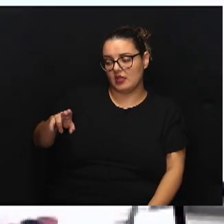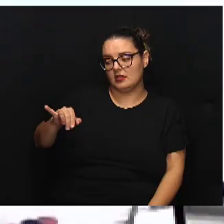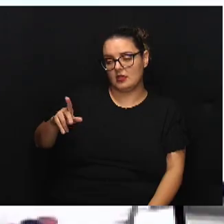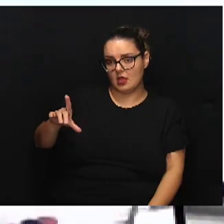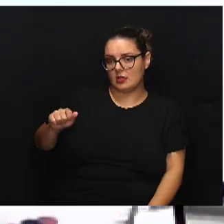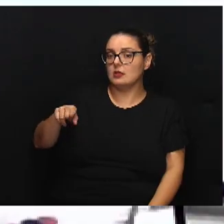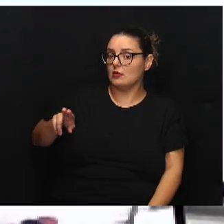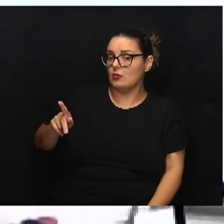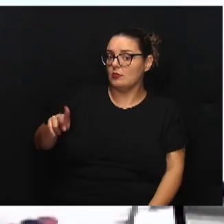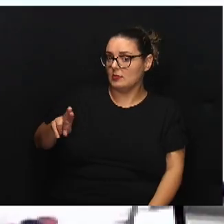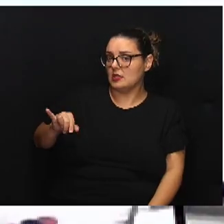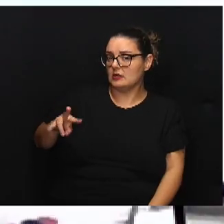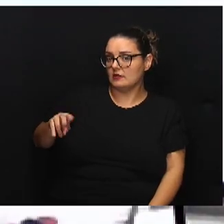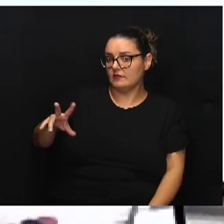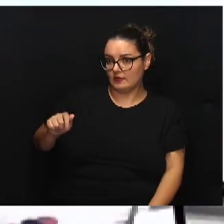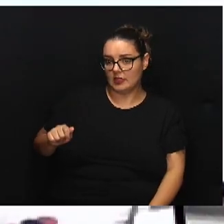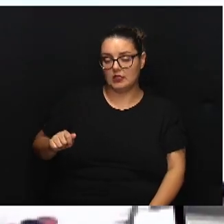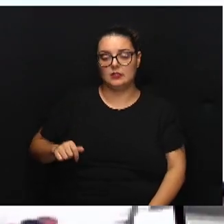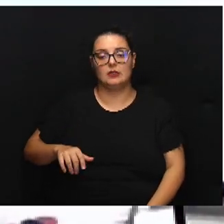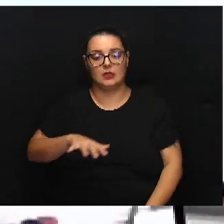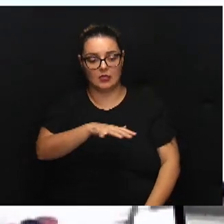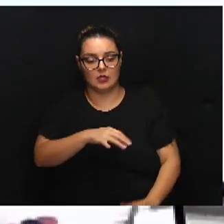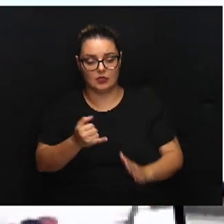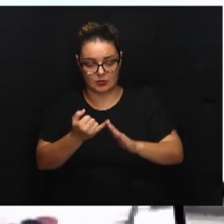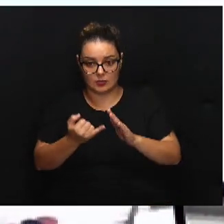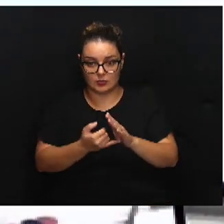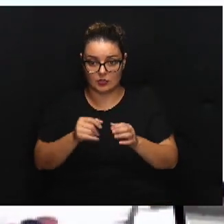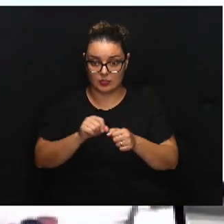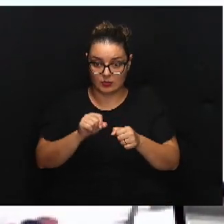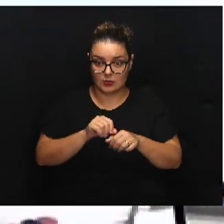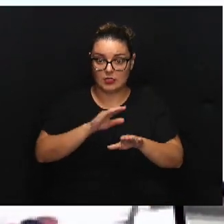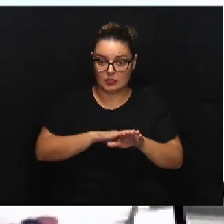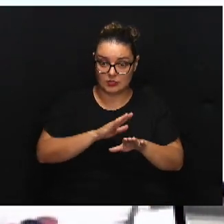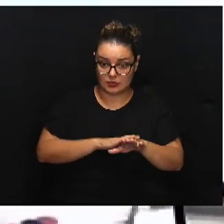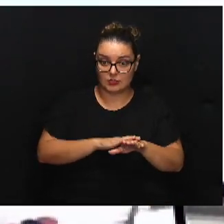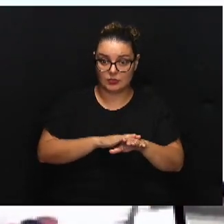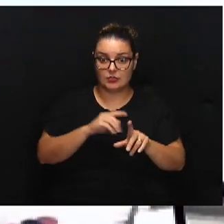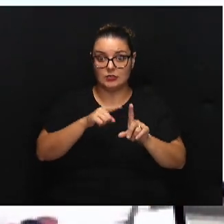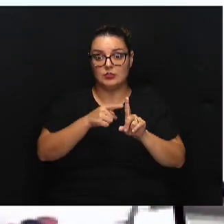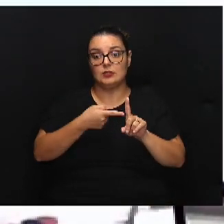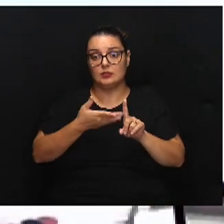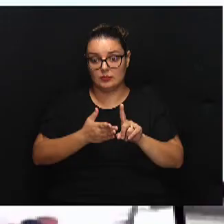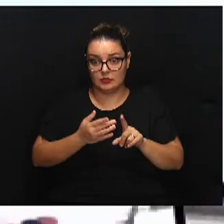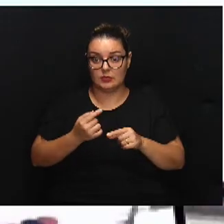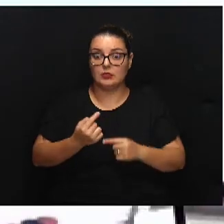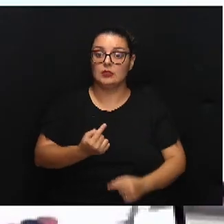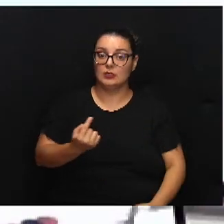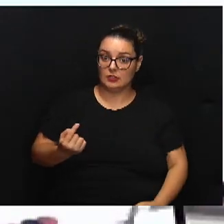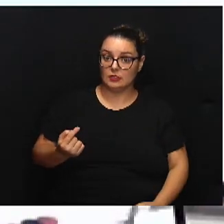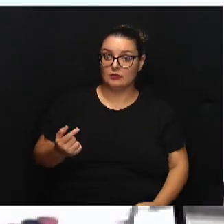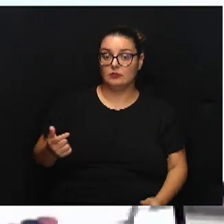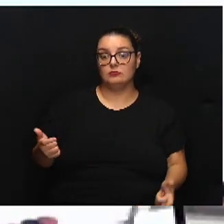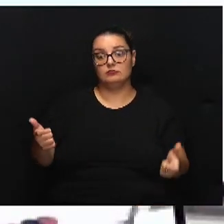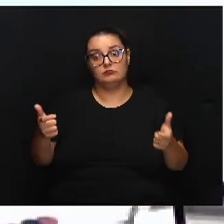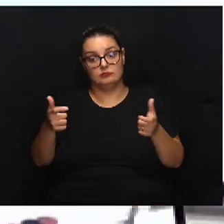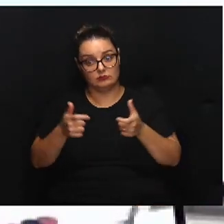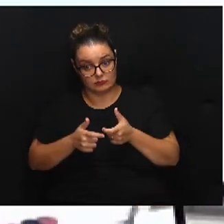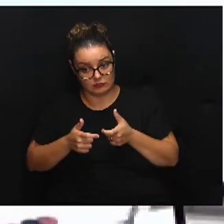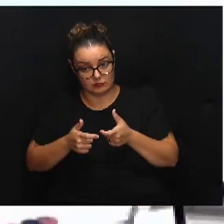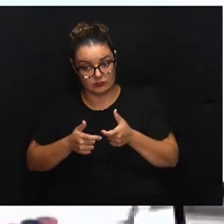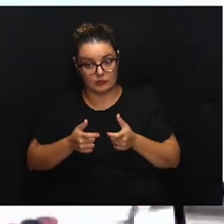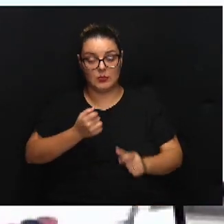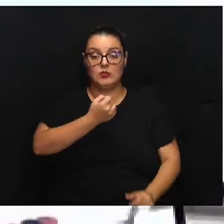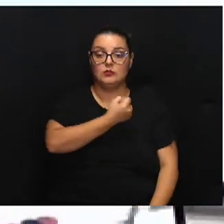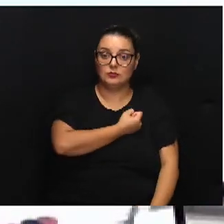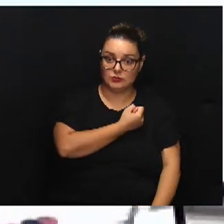as instituições que fazem, né, essa atividade de maternidade, que cada vez são menos